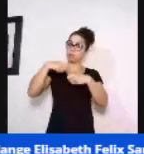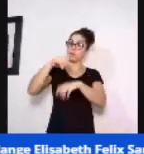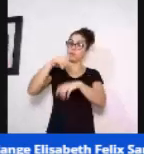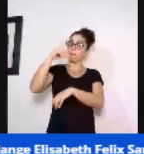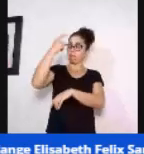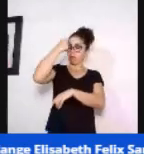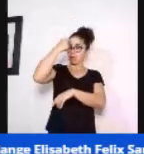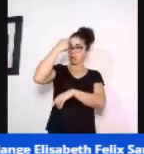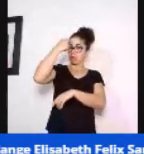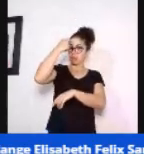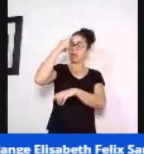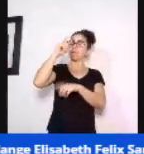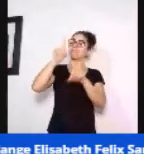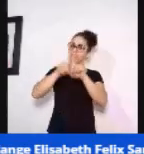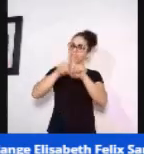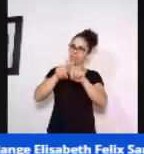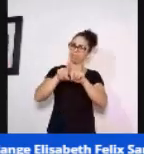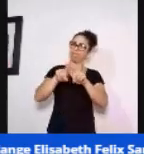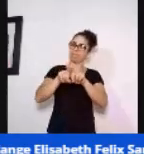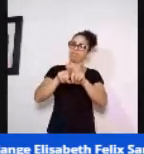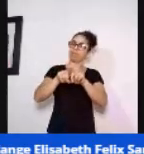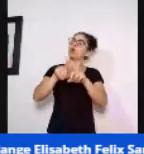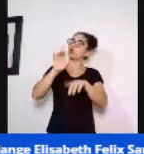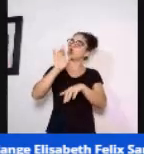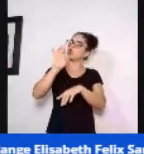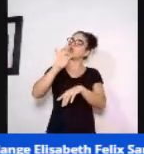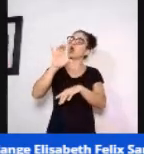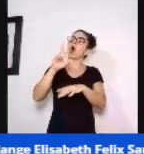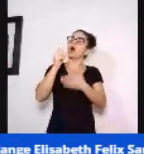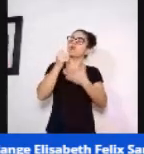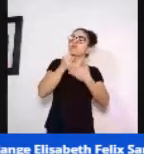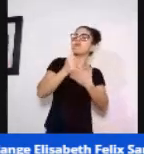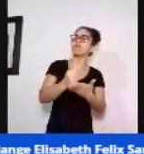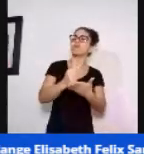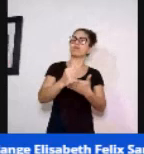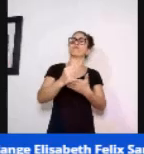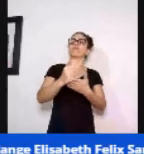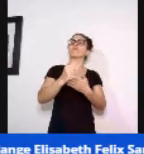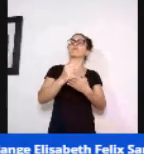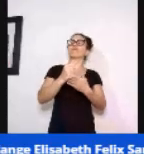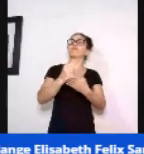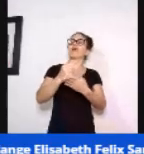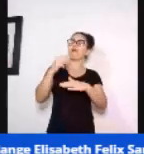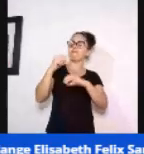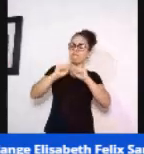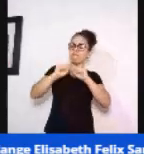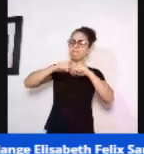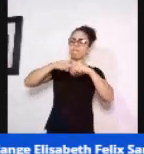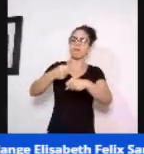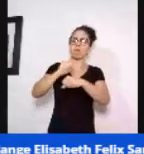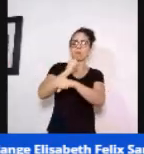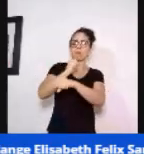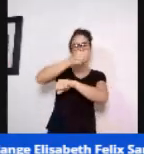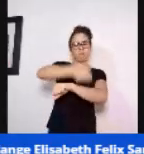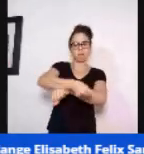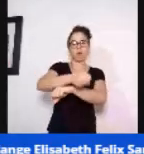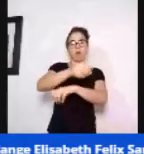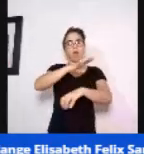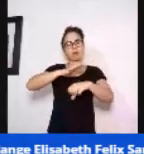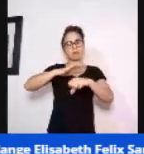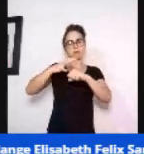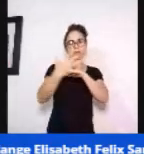isso tudo só corrobora para o quão desafiador é estudar em meio à pandemia, até, quer dizer, de todas essas dificuldades que a gente